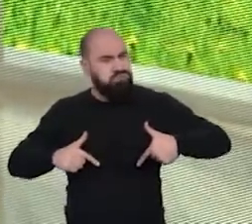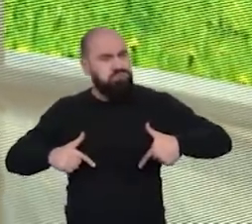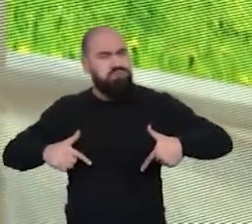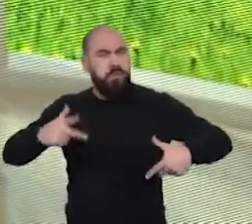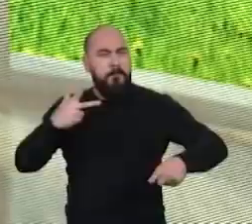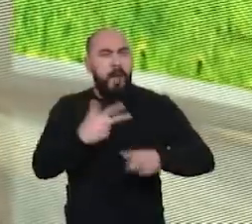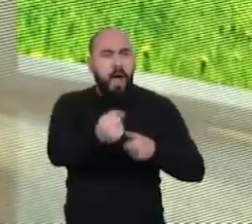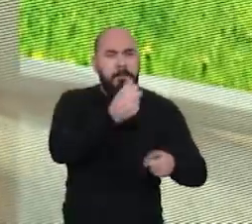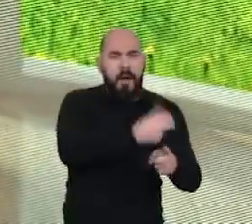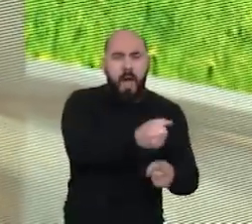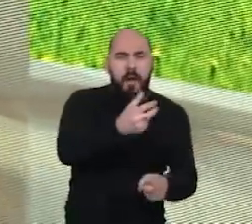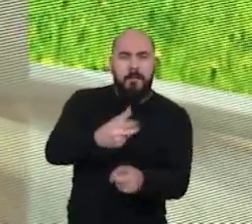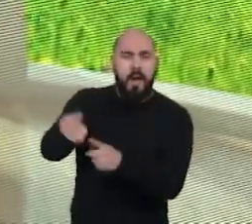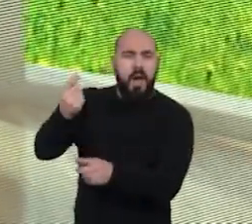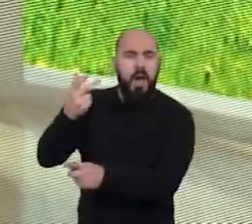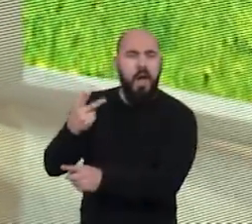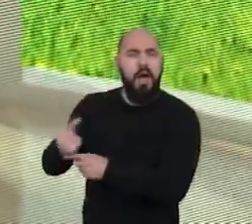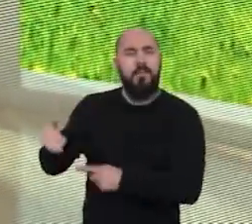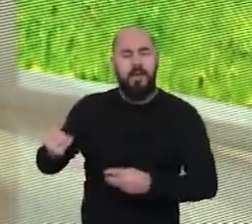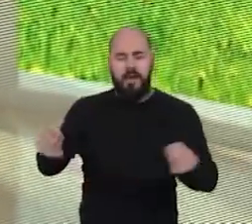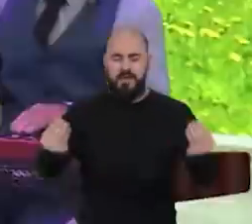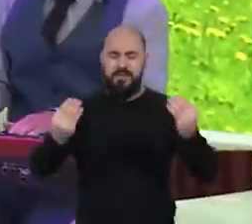passarão, melhores dias se